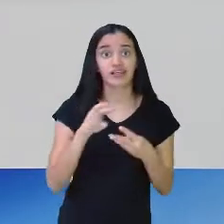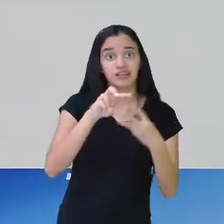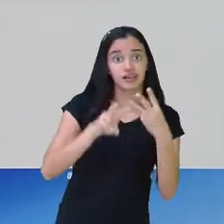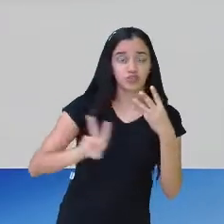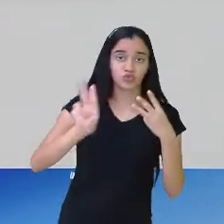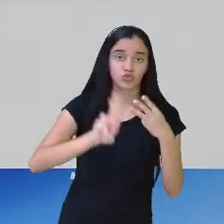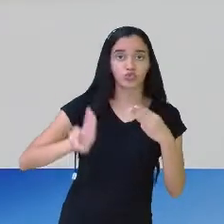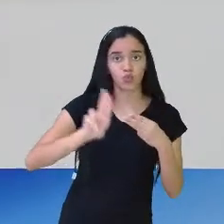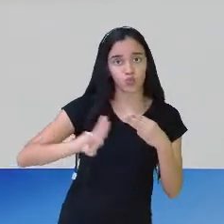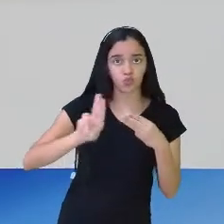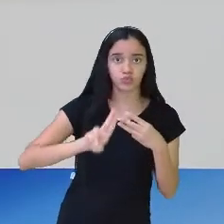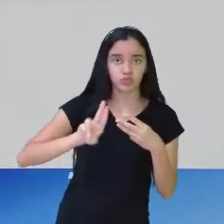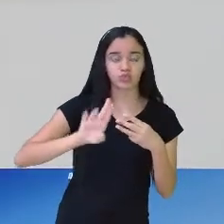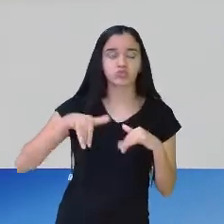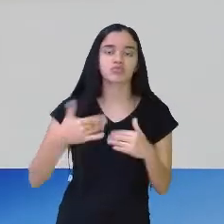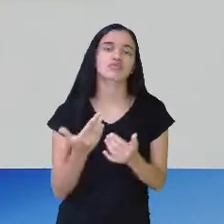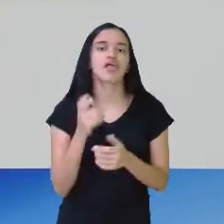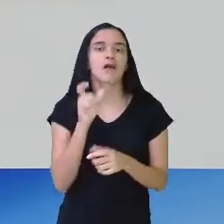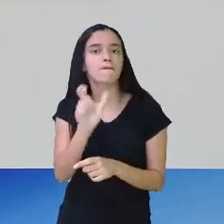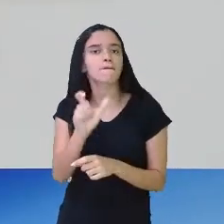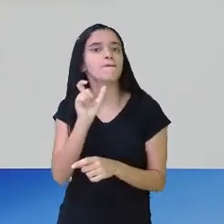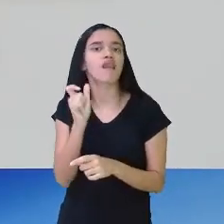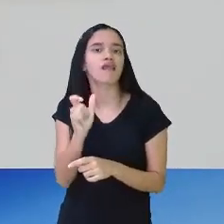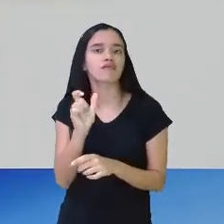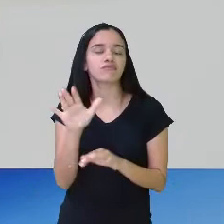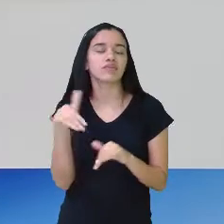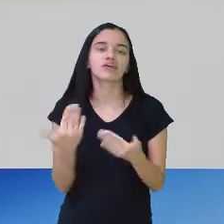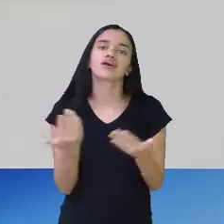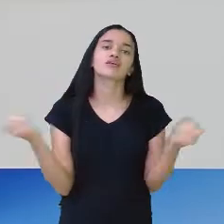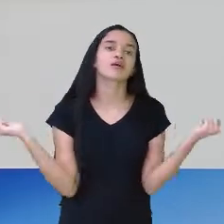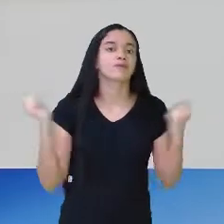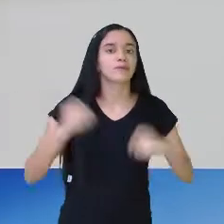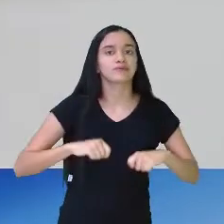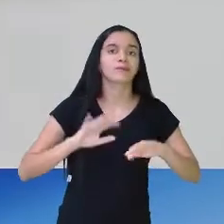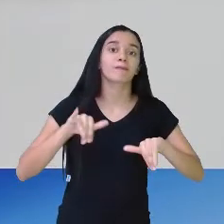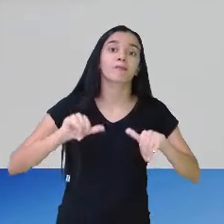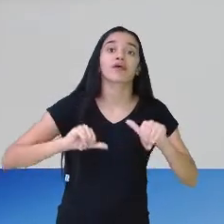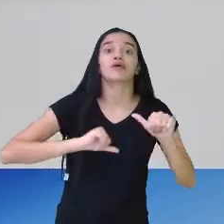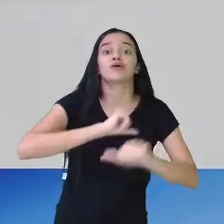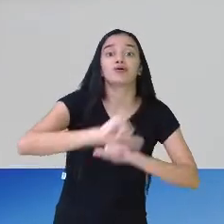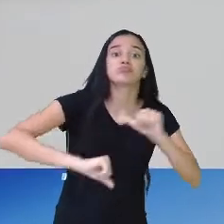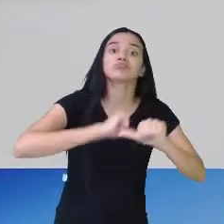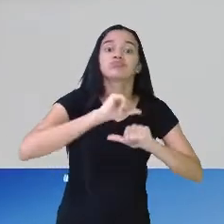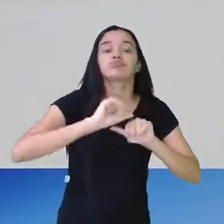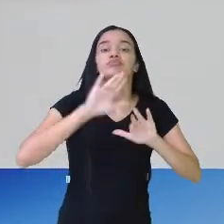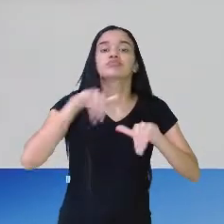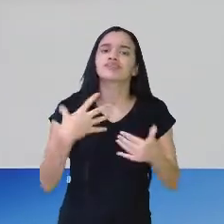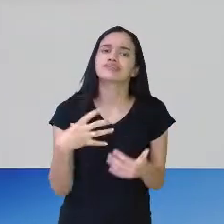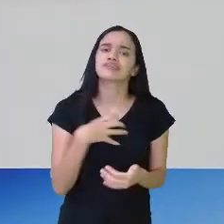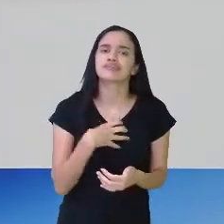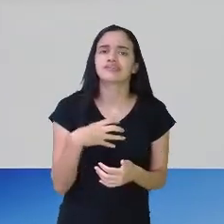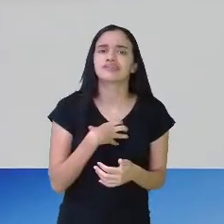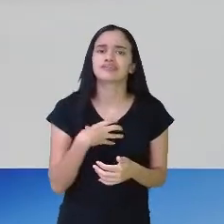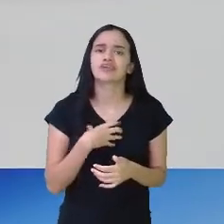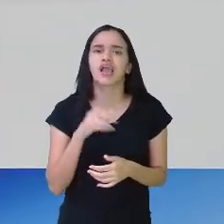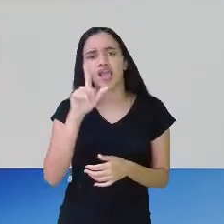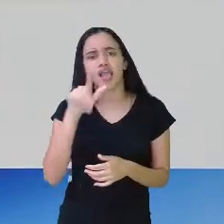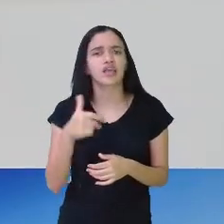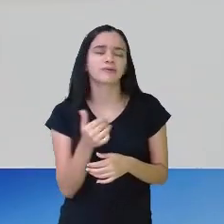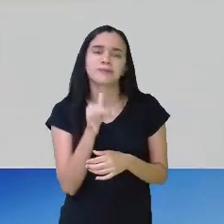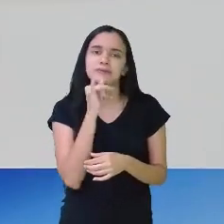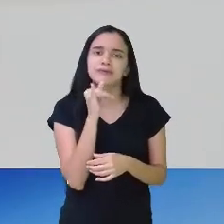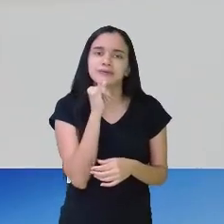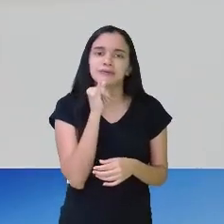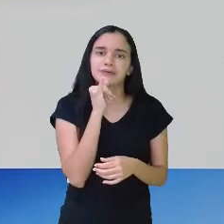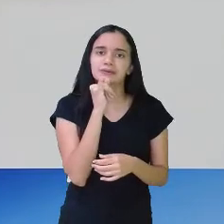mesma palavra com sentidos diferentes. E essa possibilidade múltipla de sentidos, essa